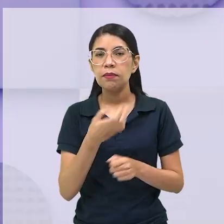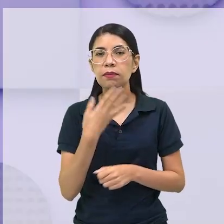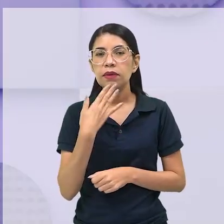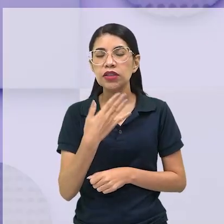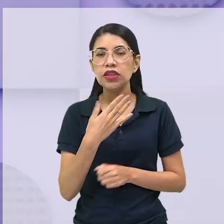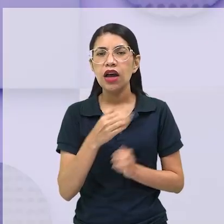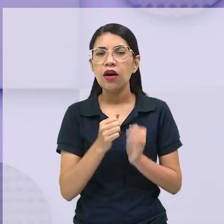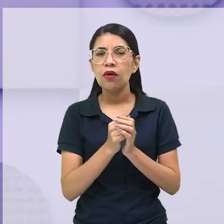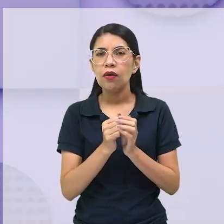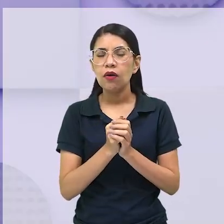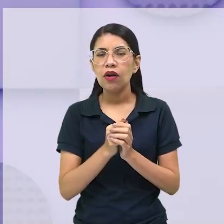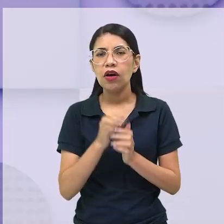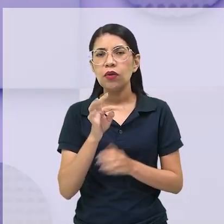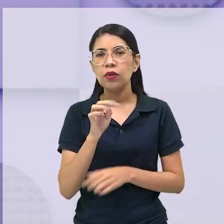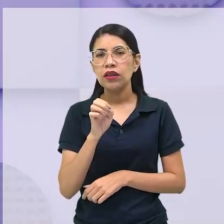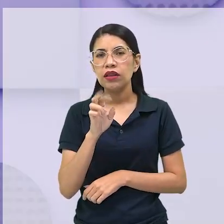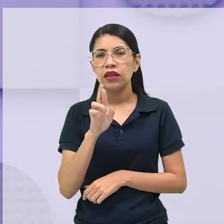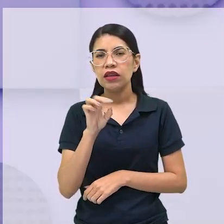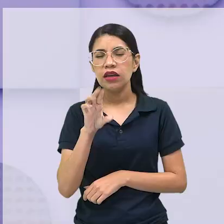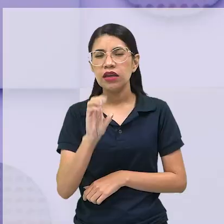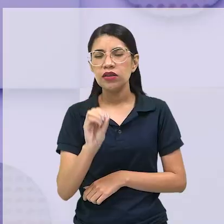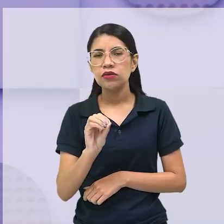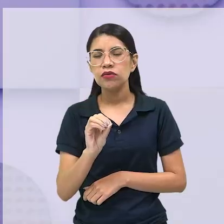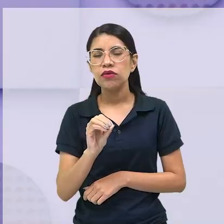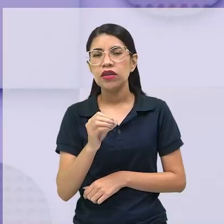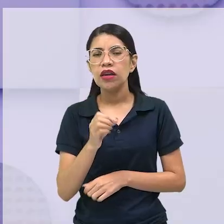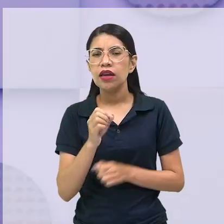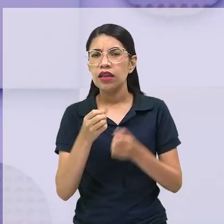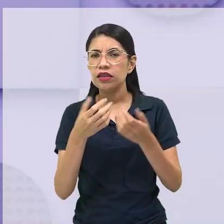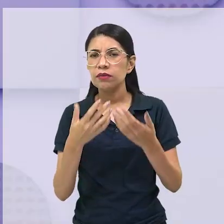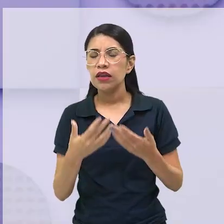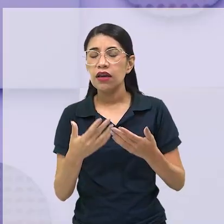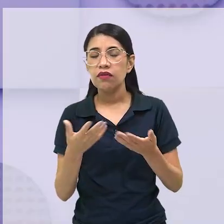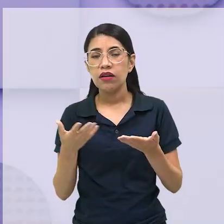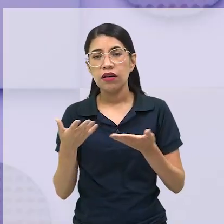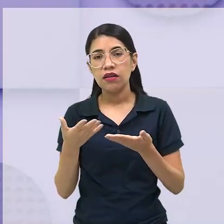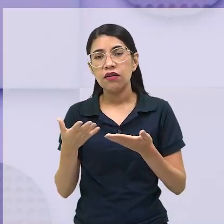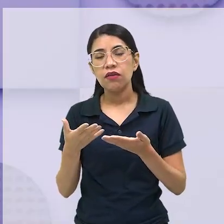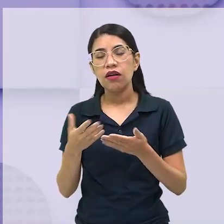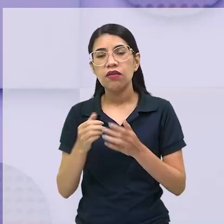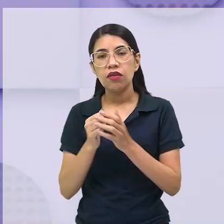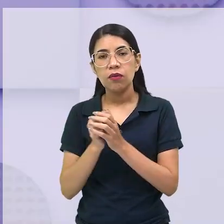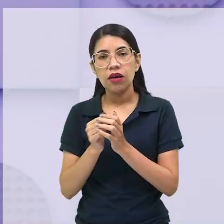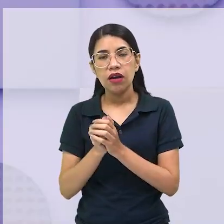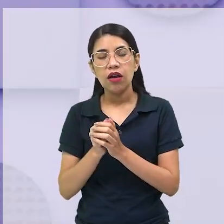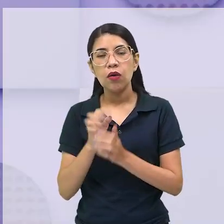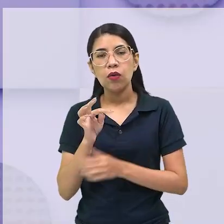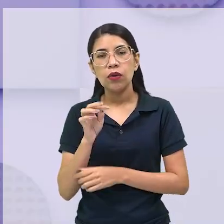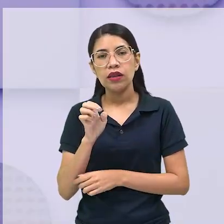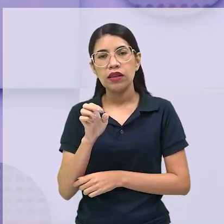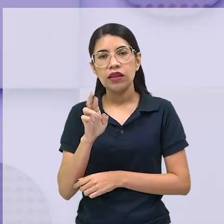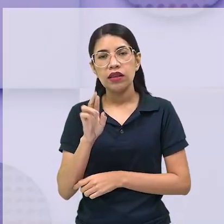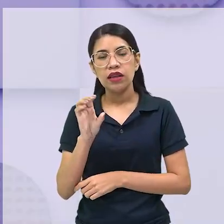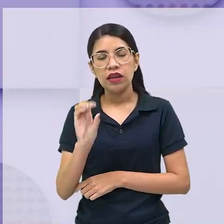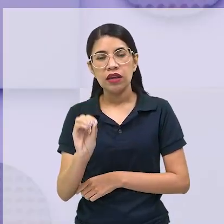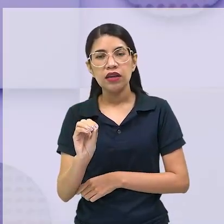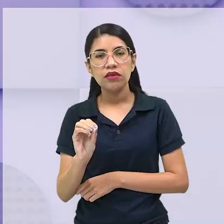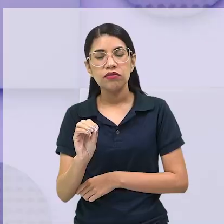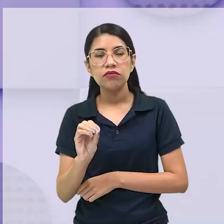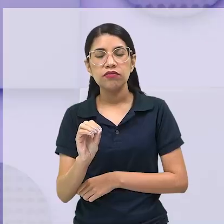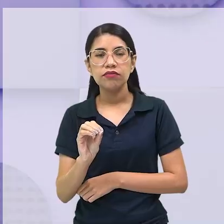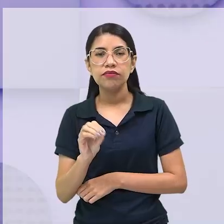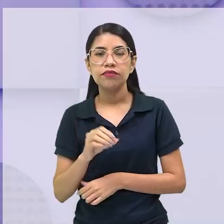para mim. E a Alexa falava com ela, senhora, vou rezar o texto tal, o mistério